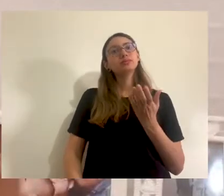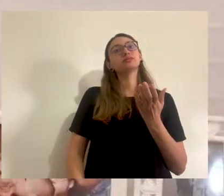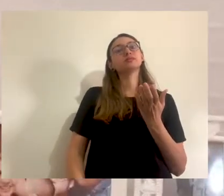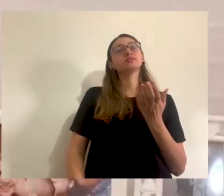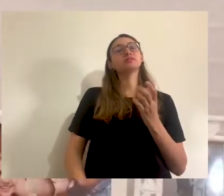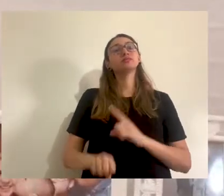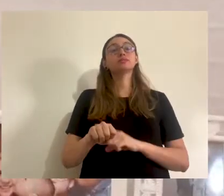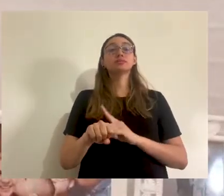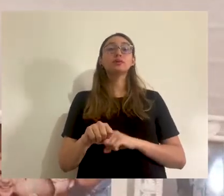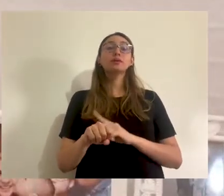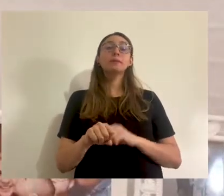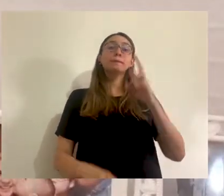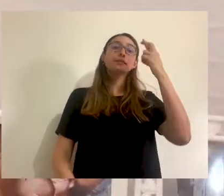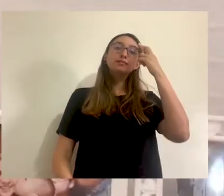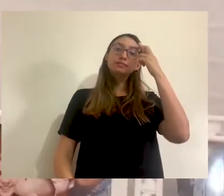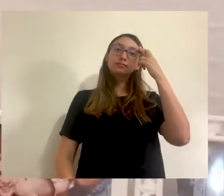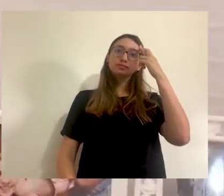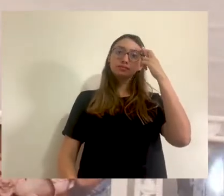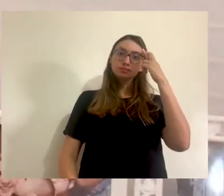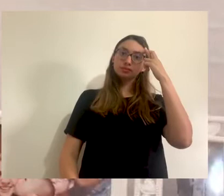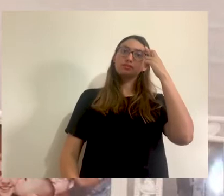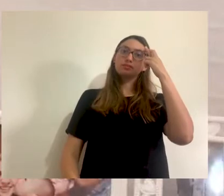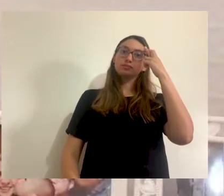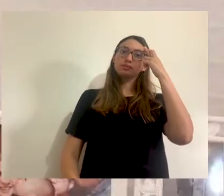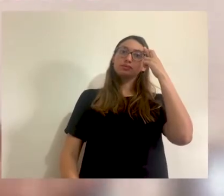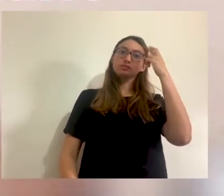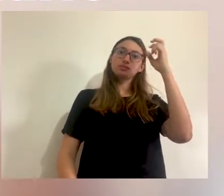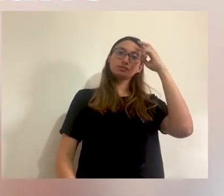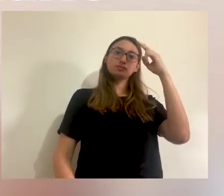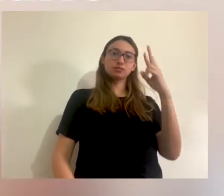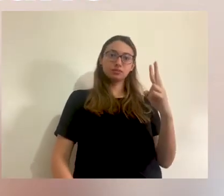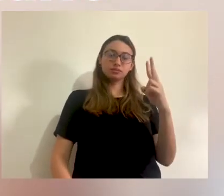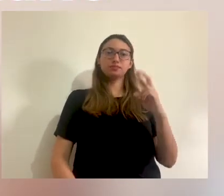fazer uma pequena reflexão em cima dessas parábolas.